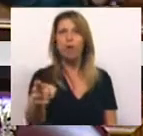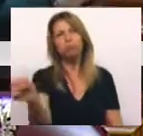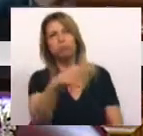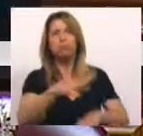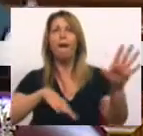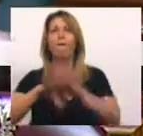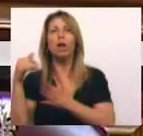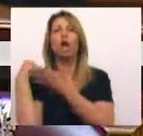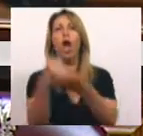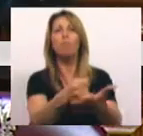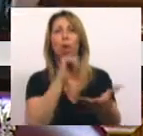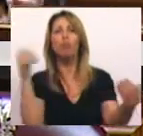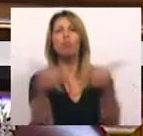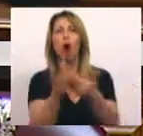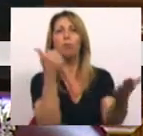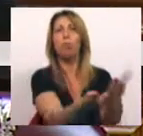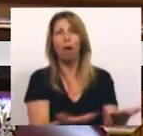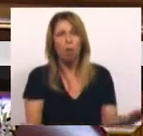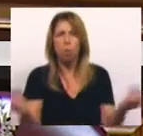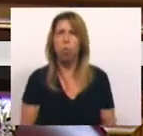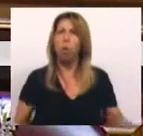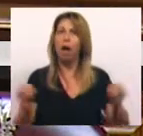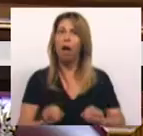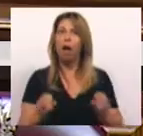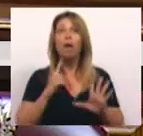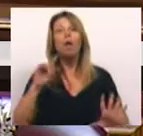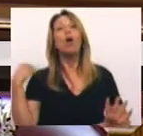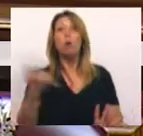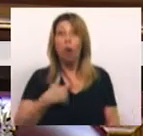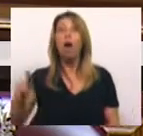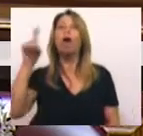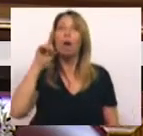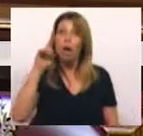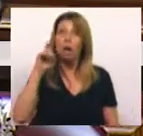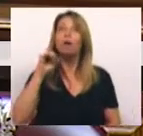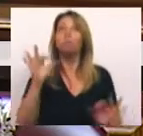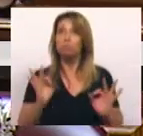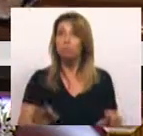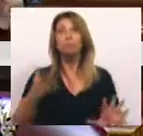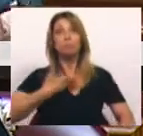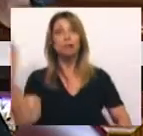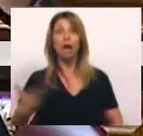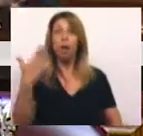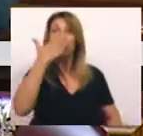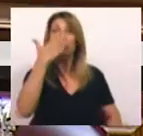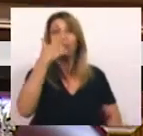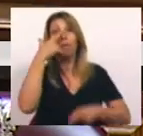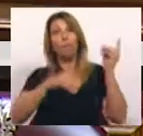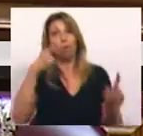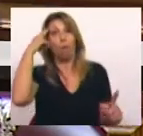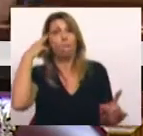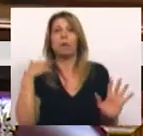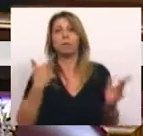morte medicamente assistida. Nenhum. Nós garantimos o direito à objeção de consciência. e aqui foi referido e